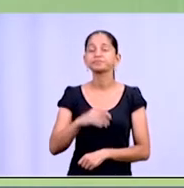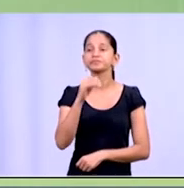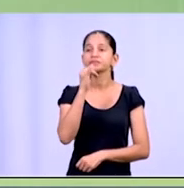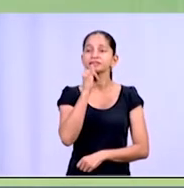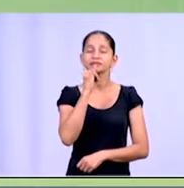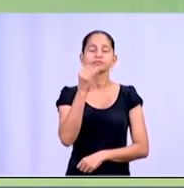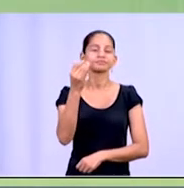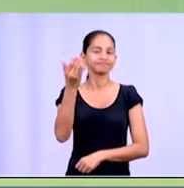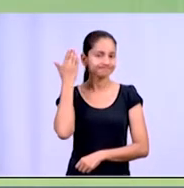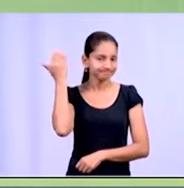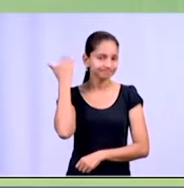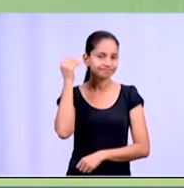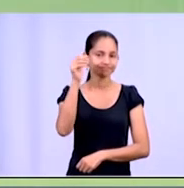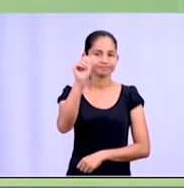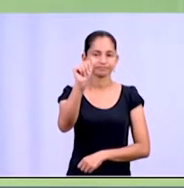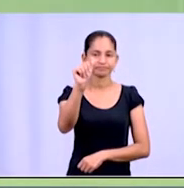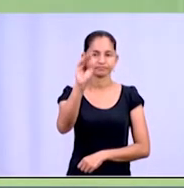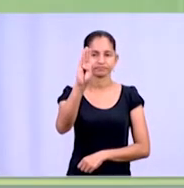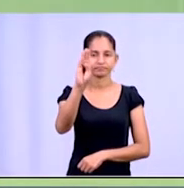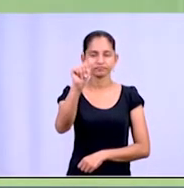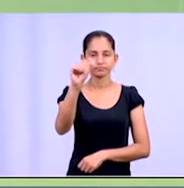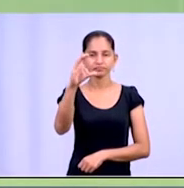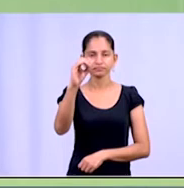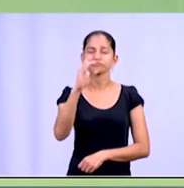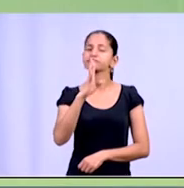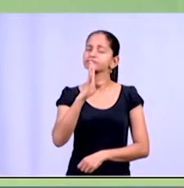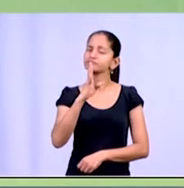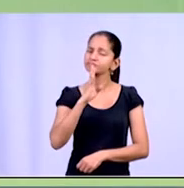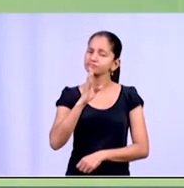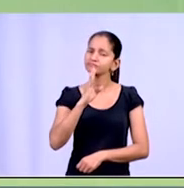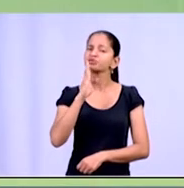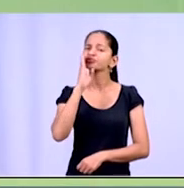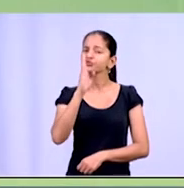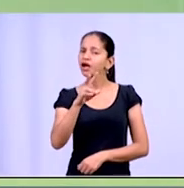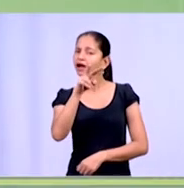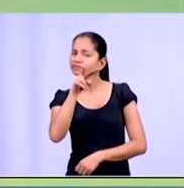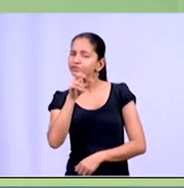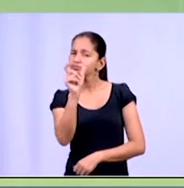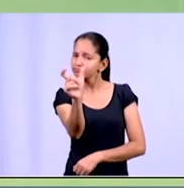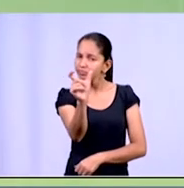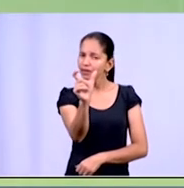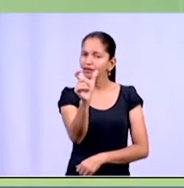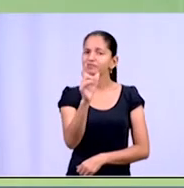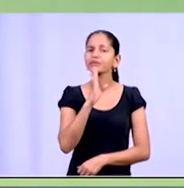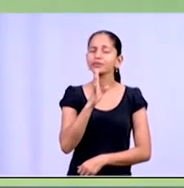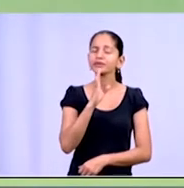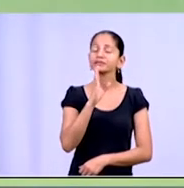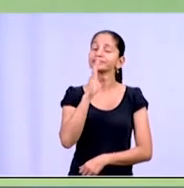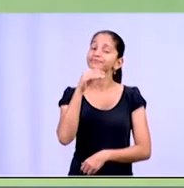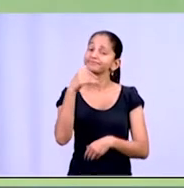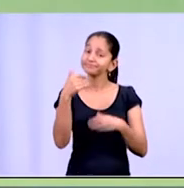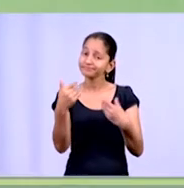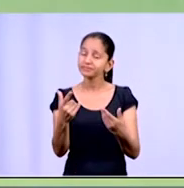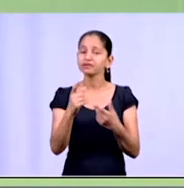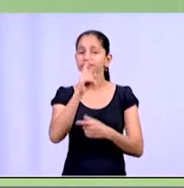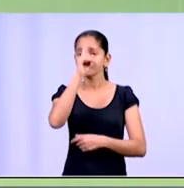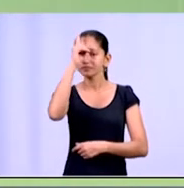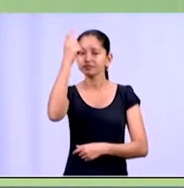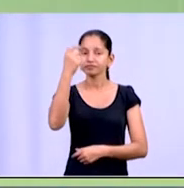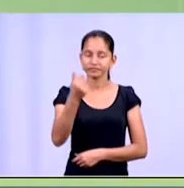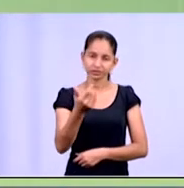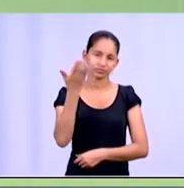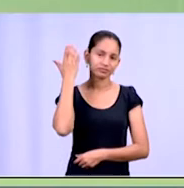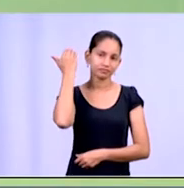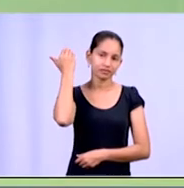ábaco, né? Olha aqui o ábaco, se vocês estão vendo aqui. Você já deve ter visto isso aqui, né? Foi inventado pelos